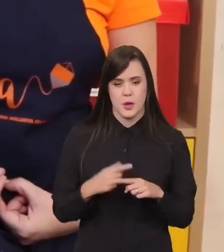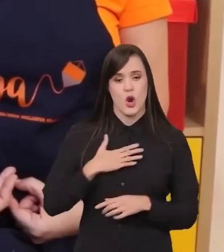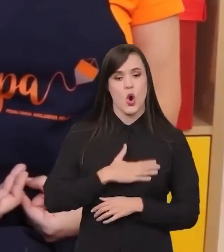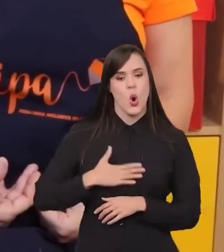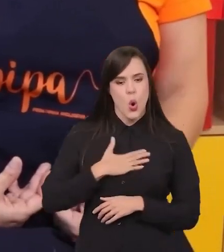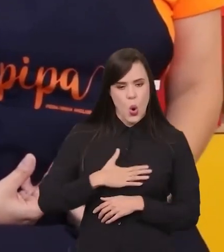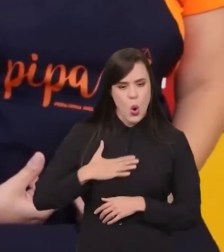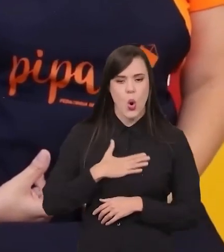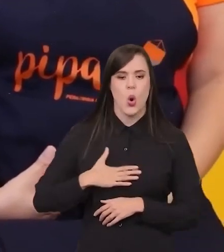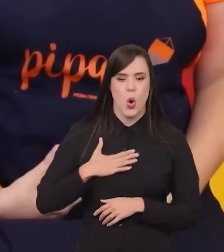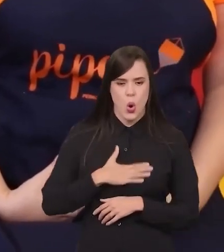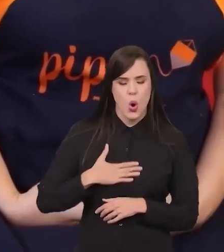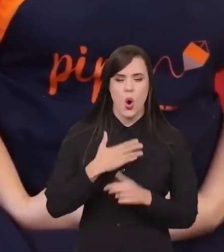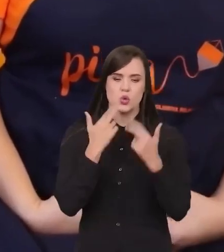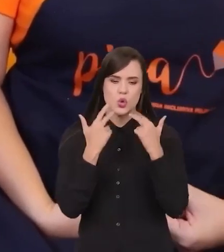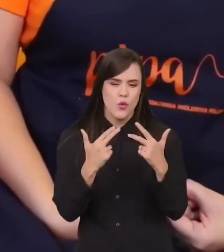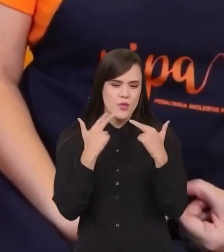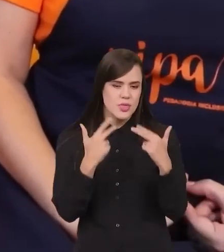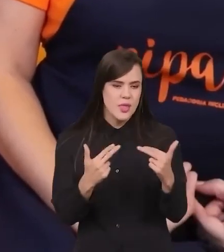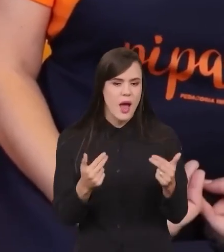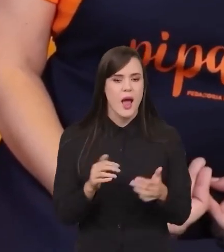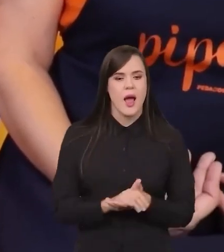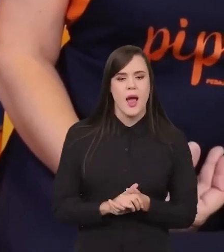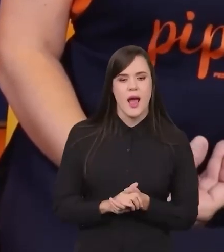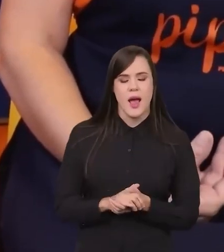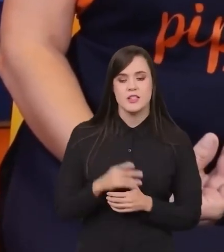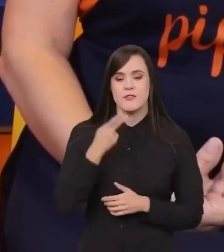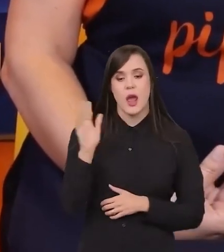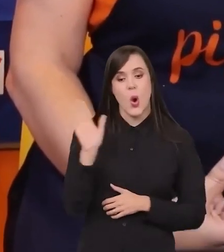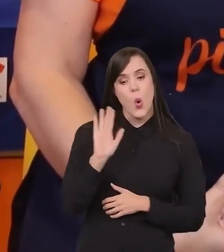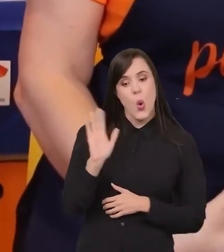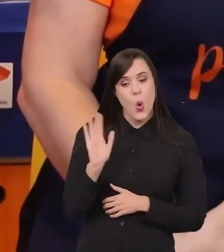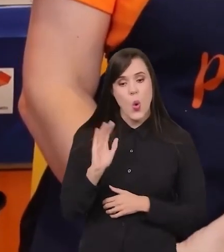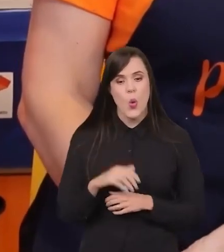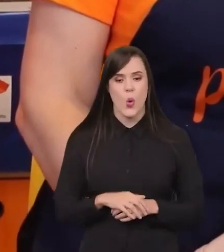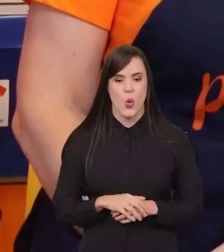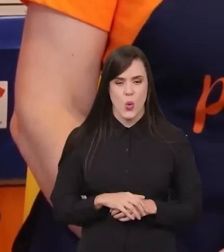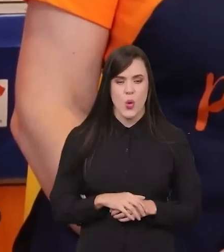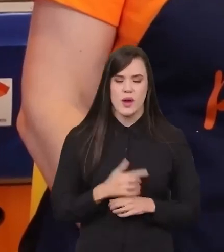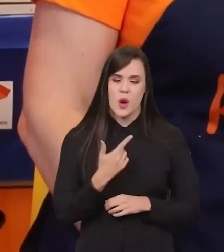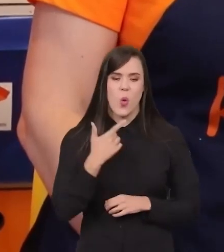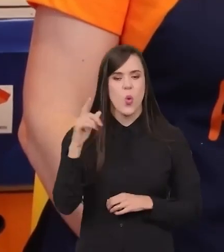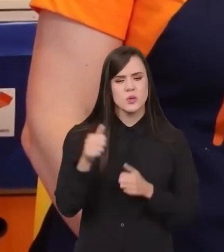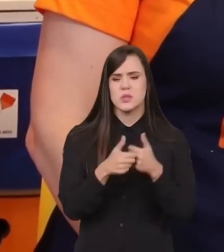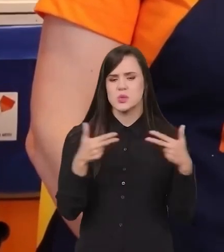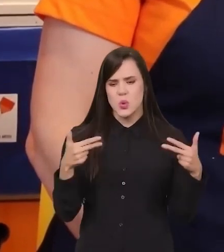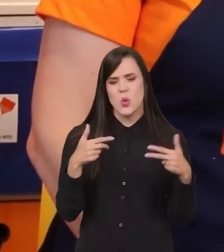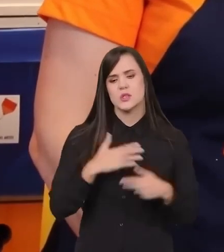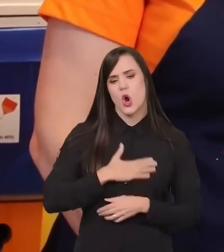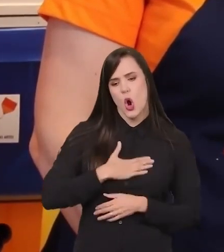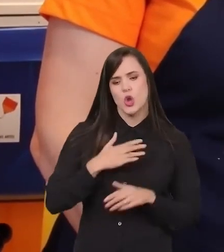de fazer as novidades, fazer oi galera, quero fazer muitas coisas que posso